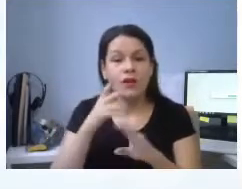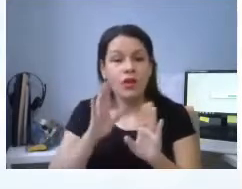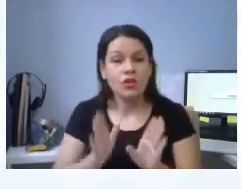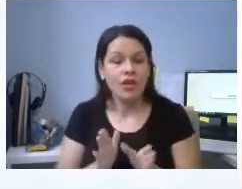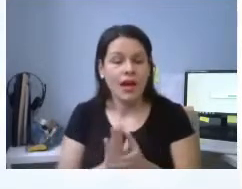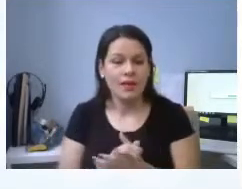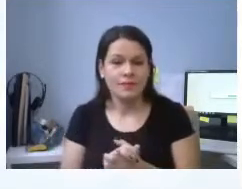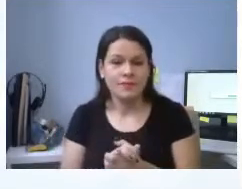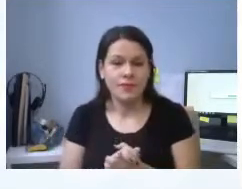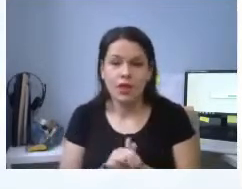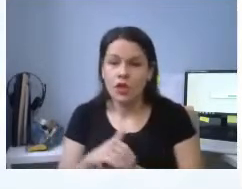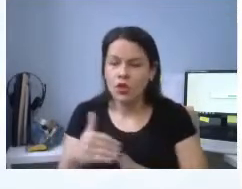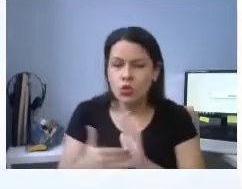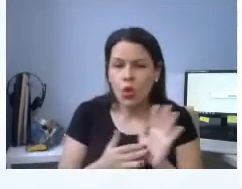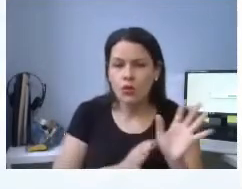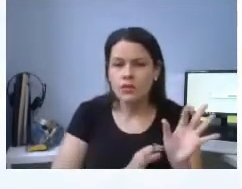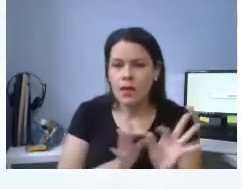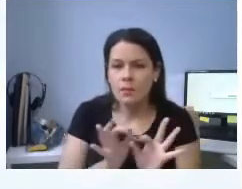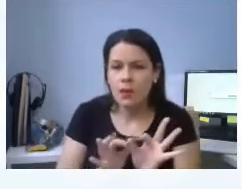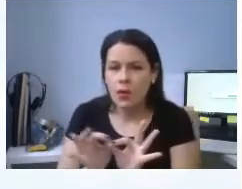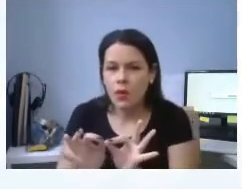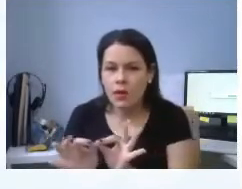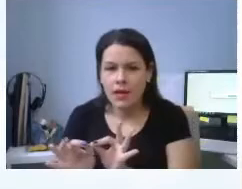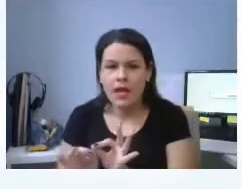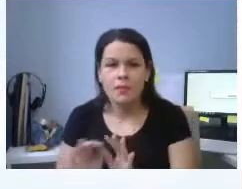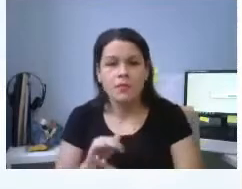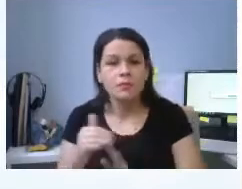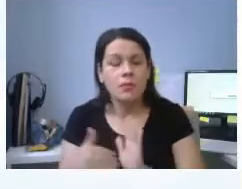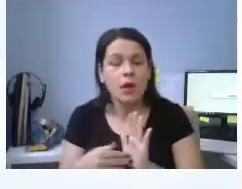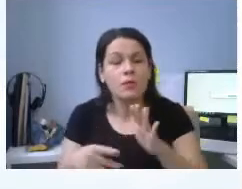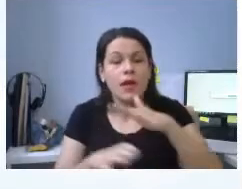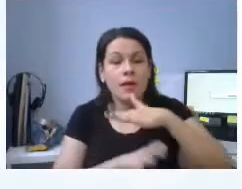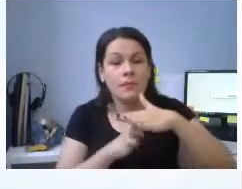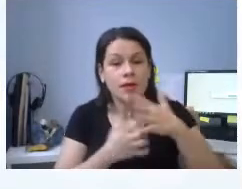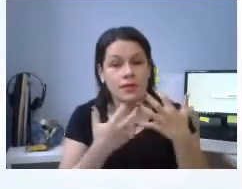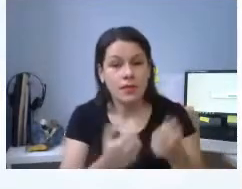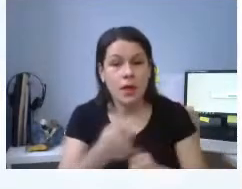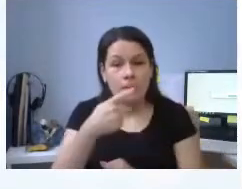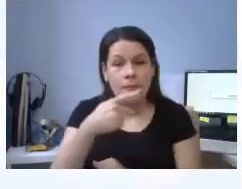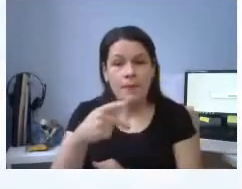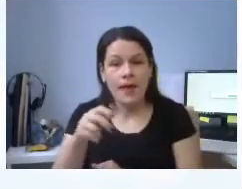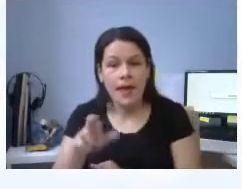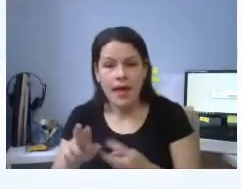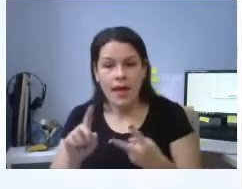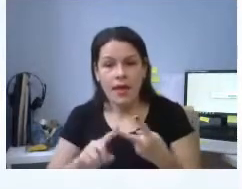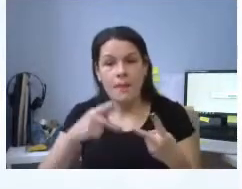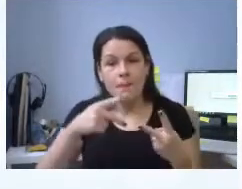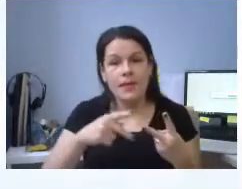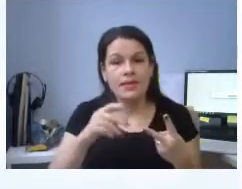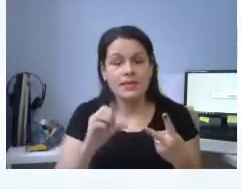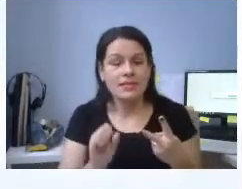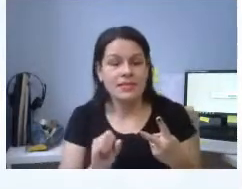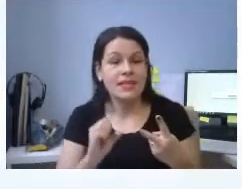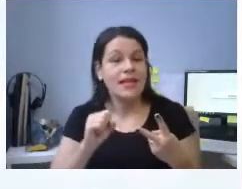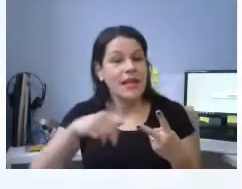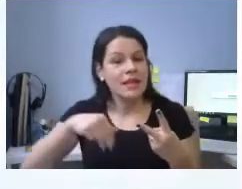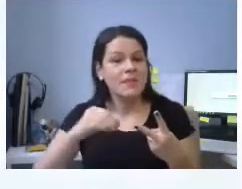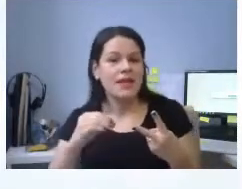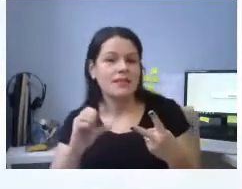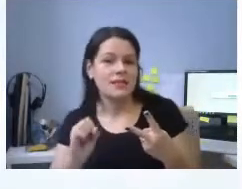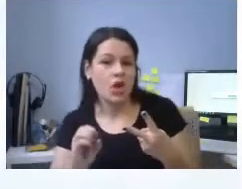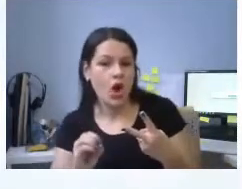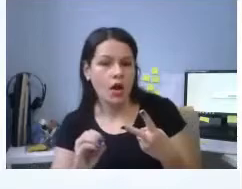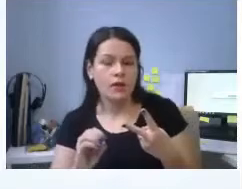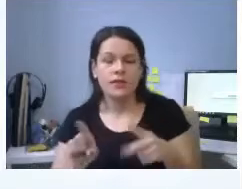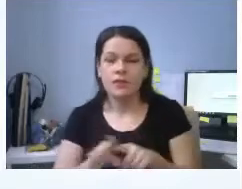desses programas adotados pela empresa, né? O PPRA e o PCMSO, que são programas